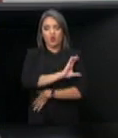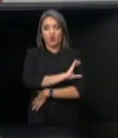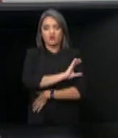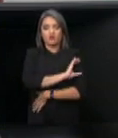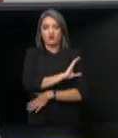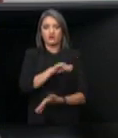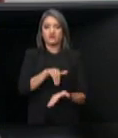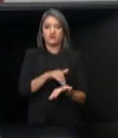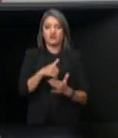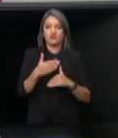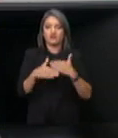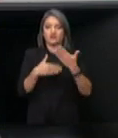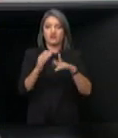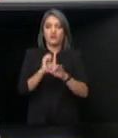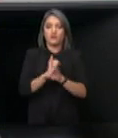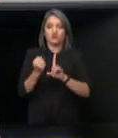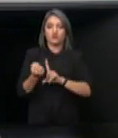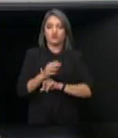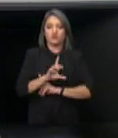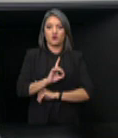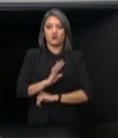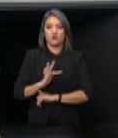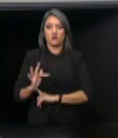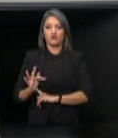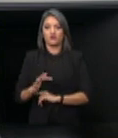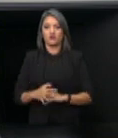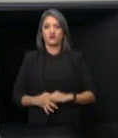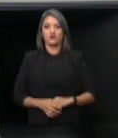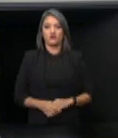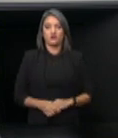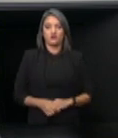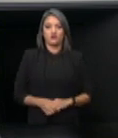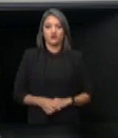de Desenvolvimento Social do Distrito Federal